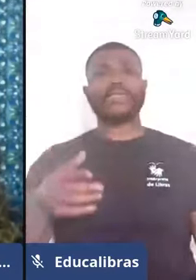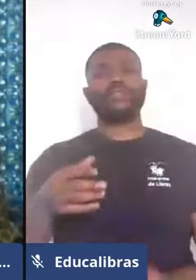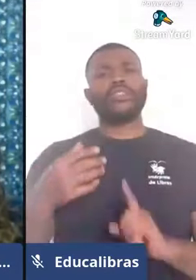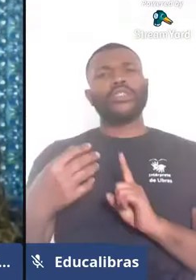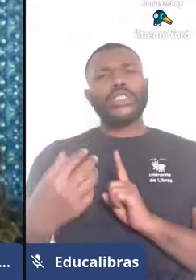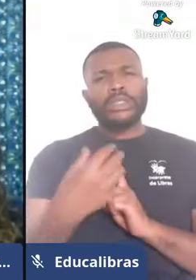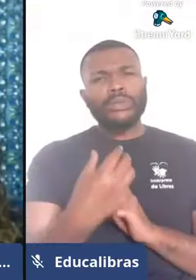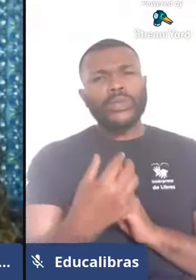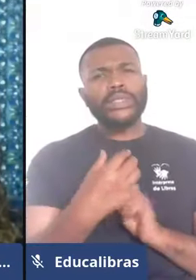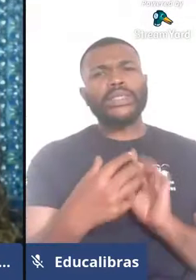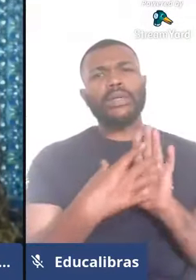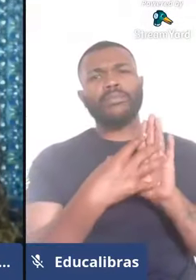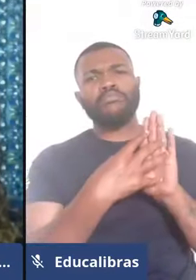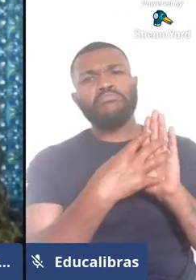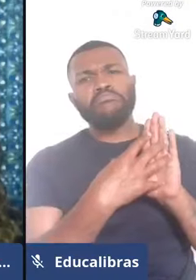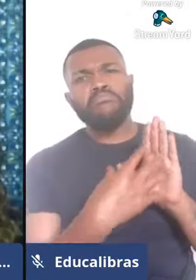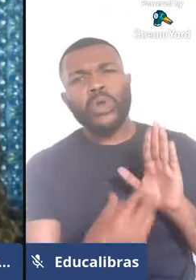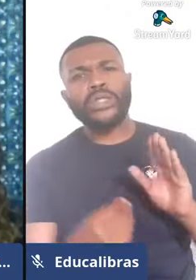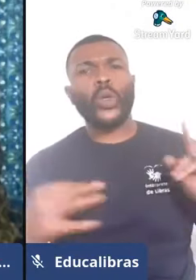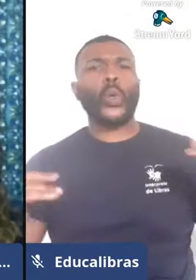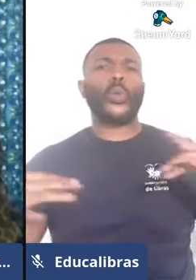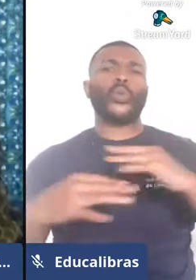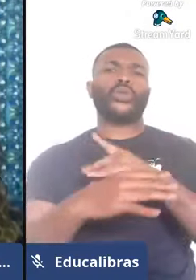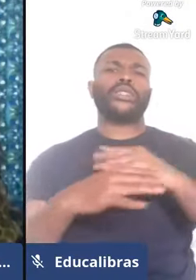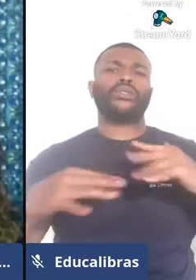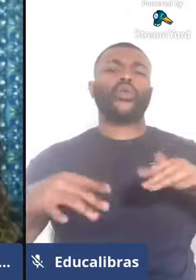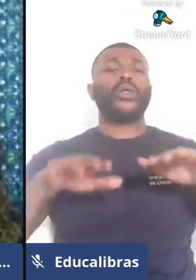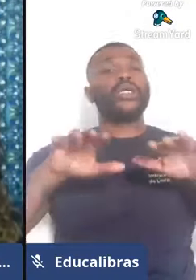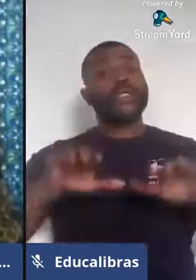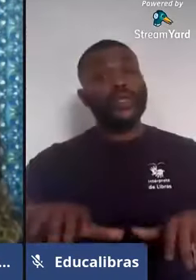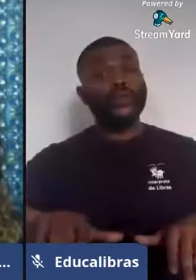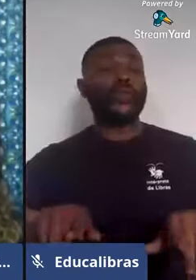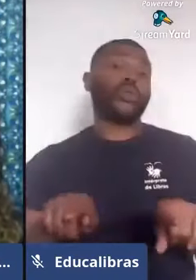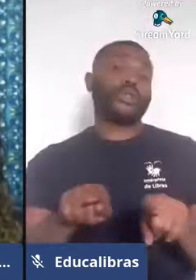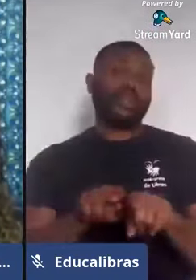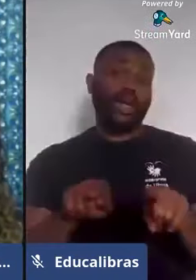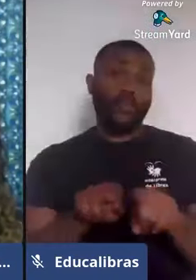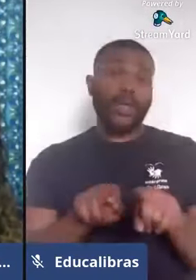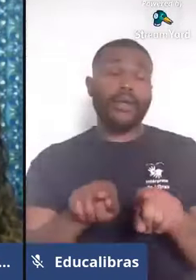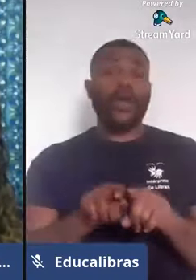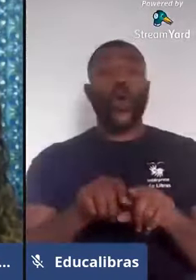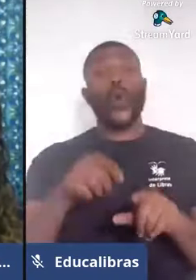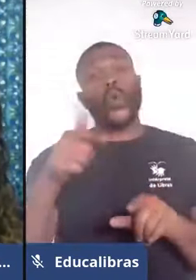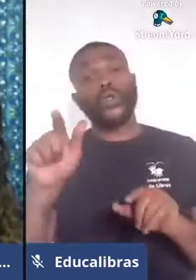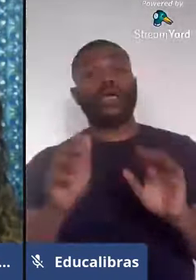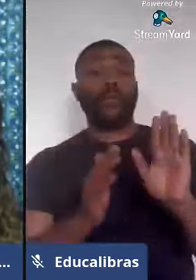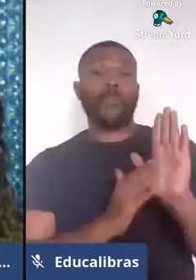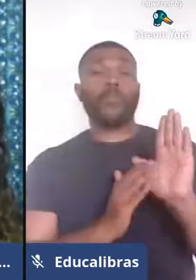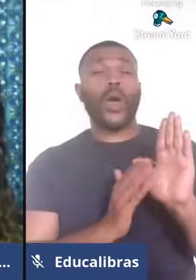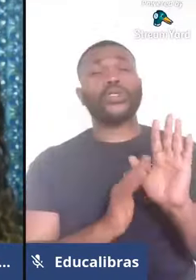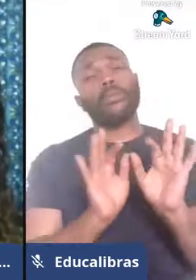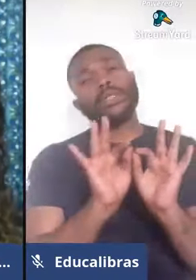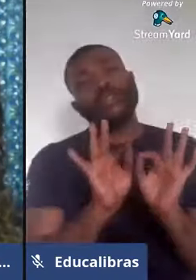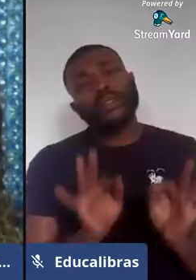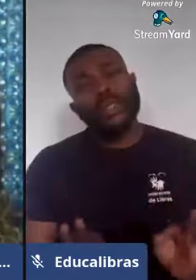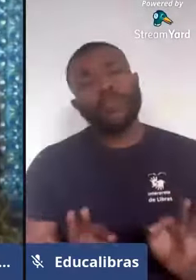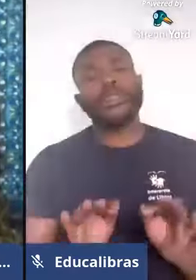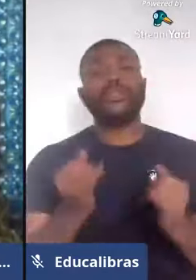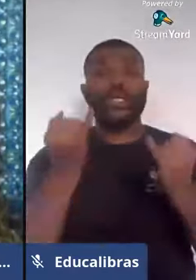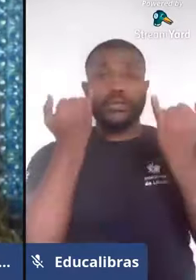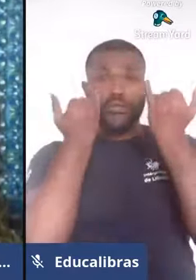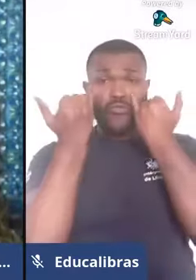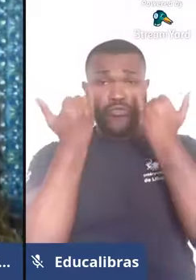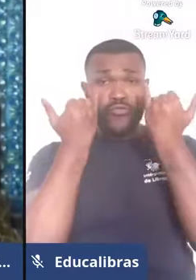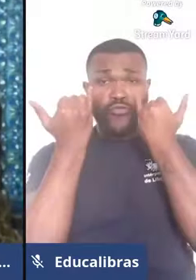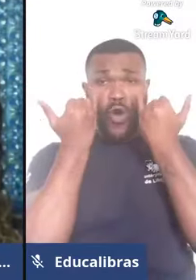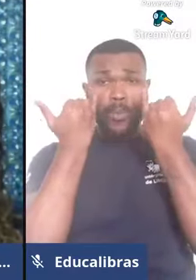modelo urbano, acho que talvez isso, e aí algumas outras pautas menores, mas eu acho que informação também, eu acho que informar